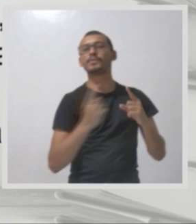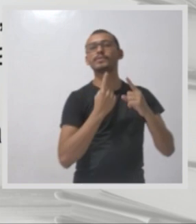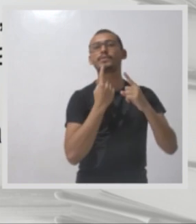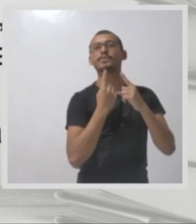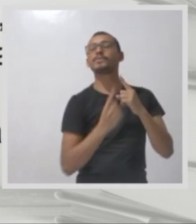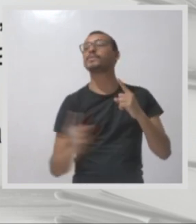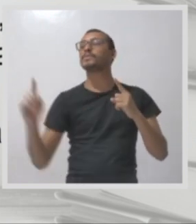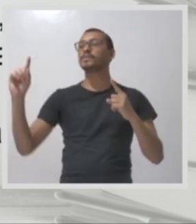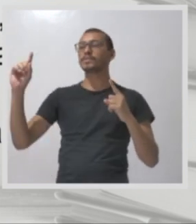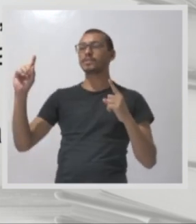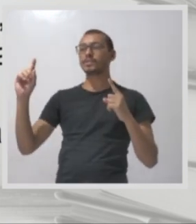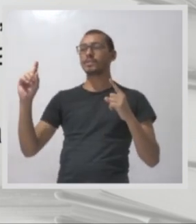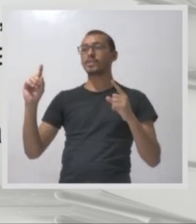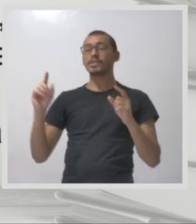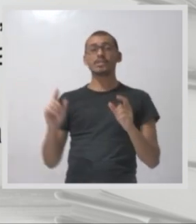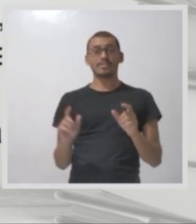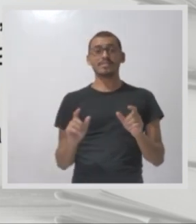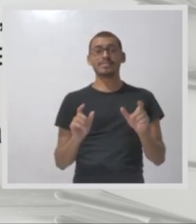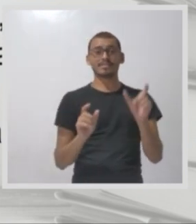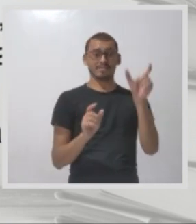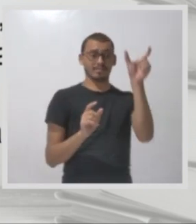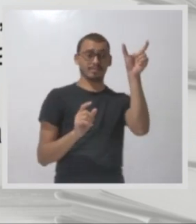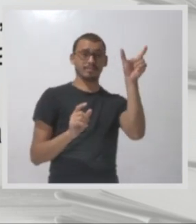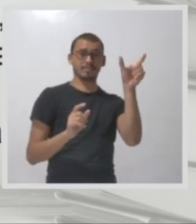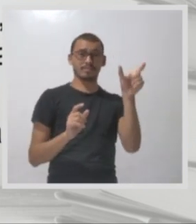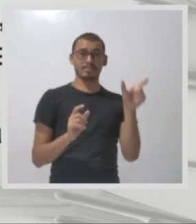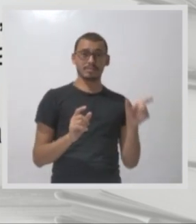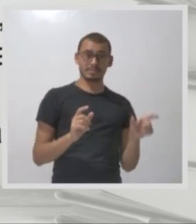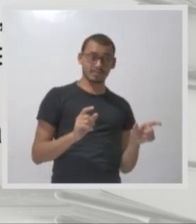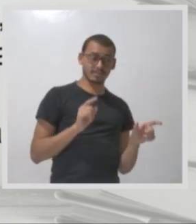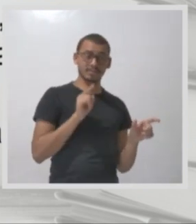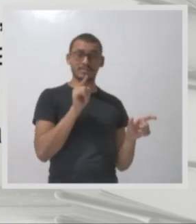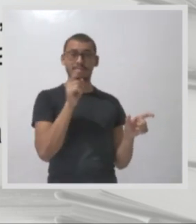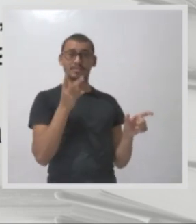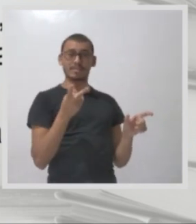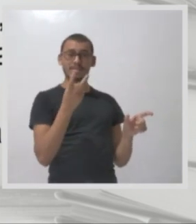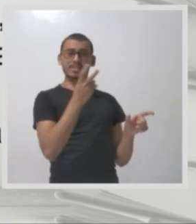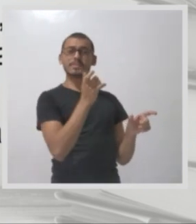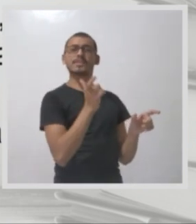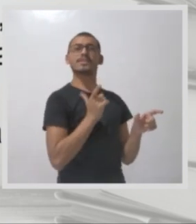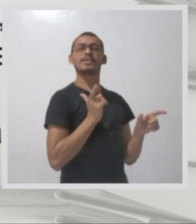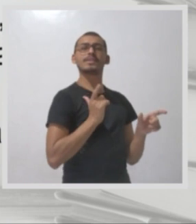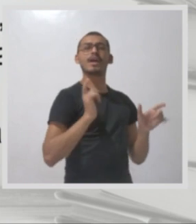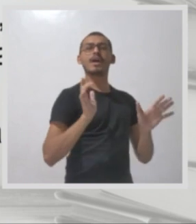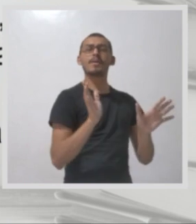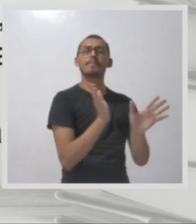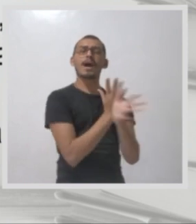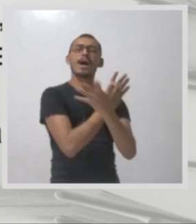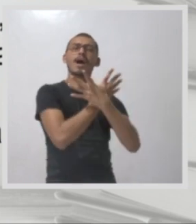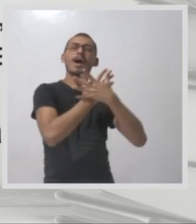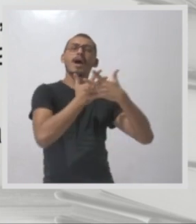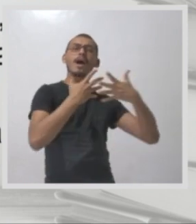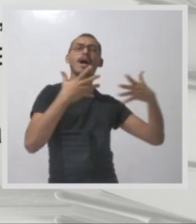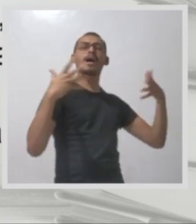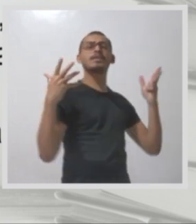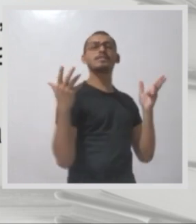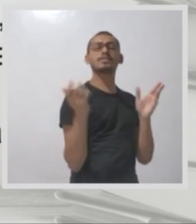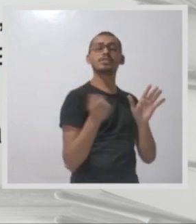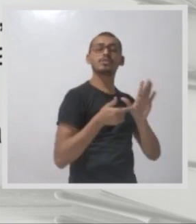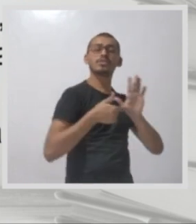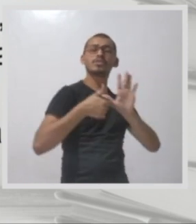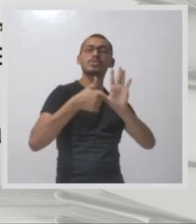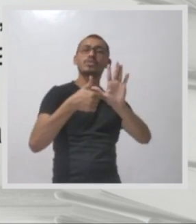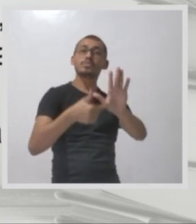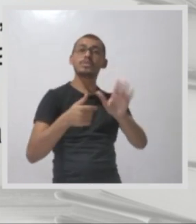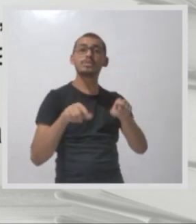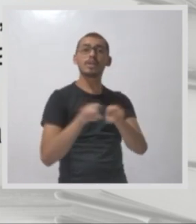vai. Somente esse trecho para que você perceba, ele tem todo um balanço, ele tem um ritmo